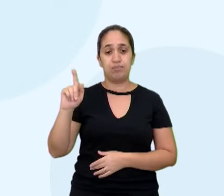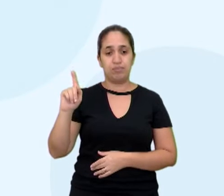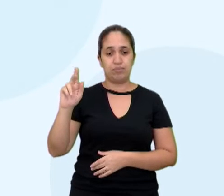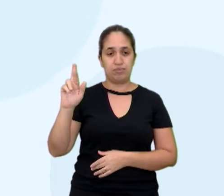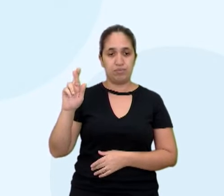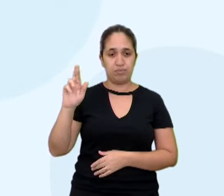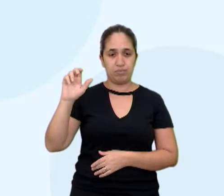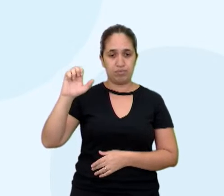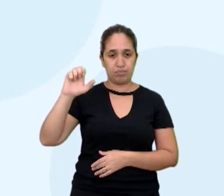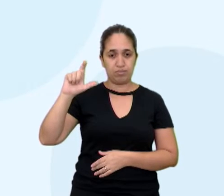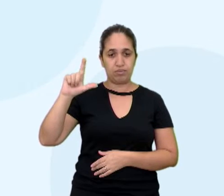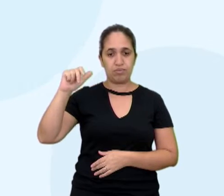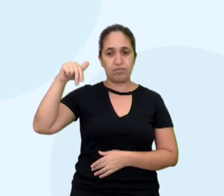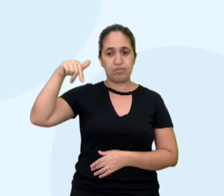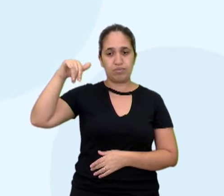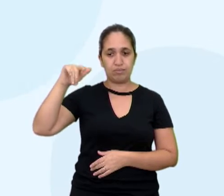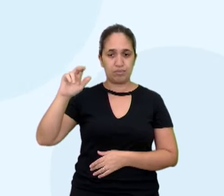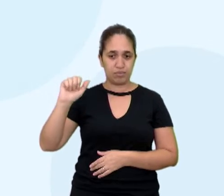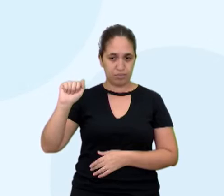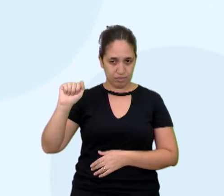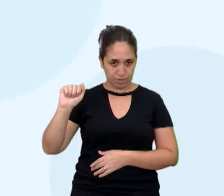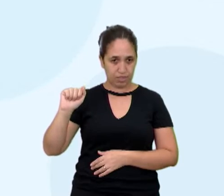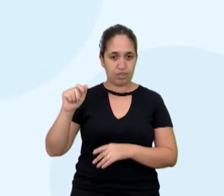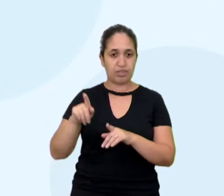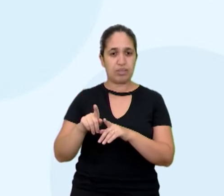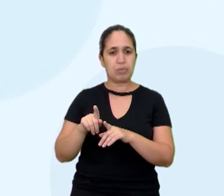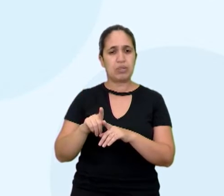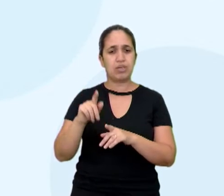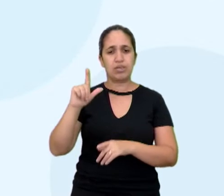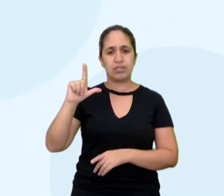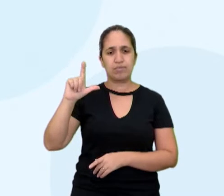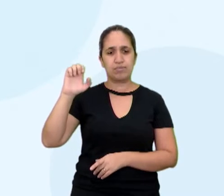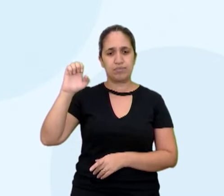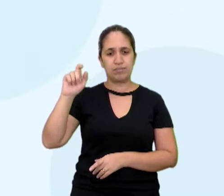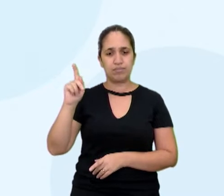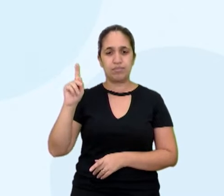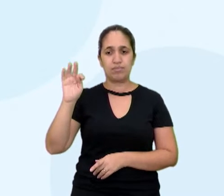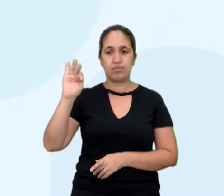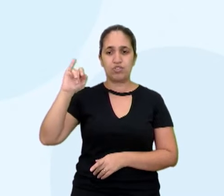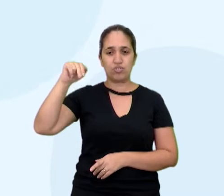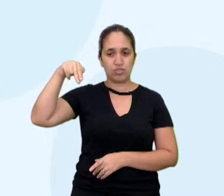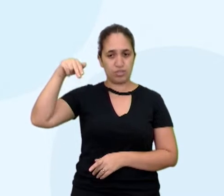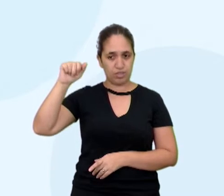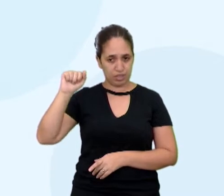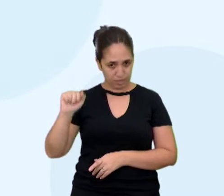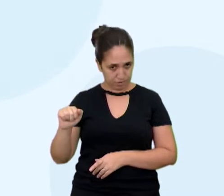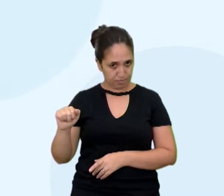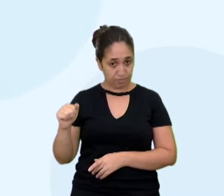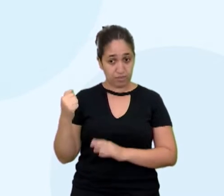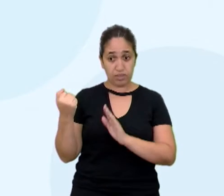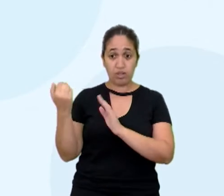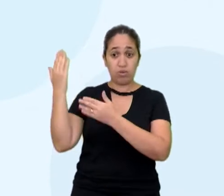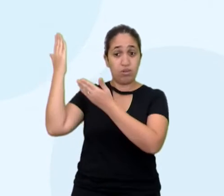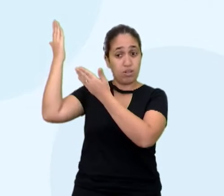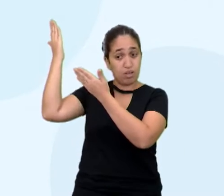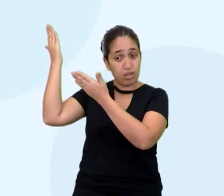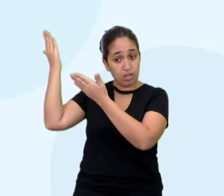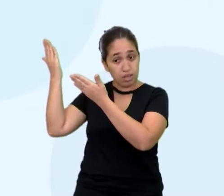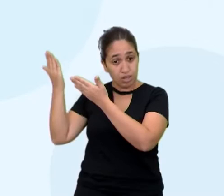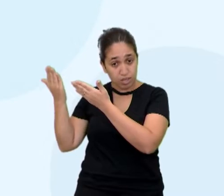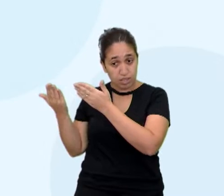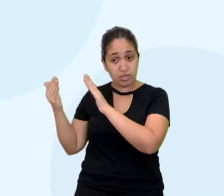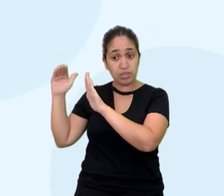aqui, olha, a grelina e a leptina. E então esses são aí, né, elenquei